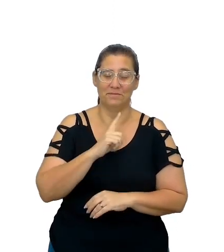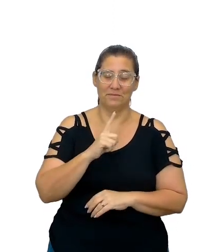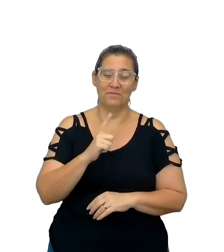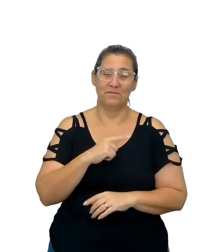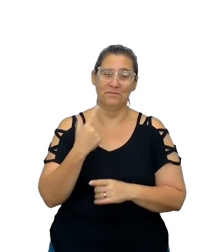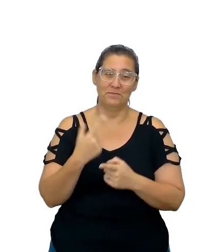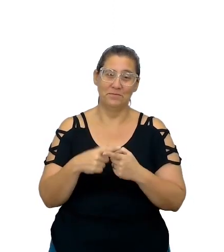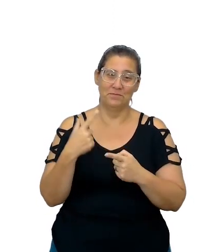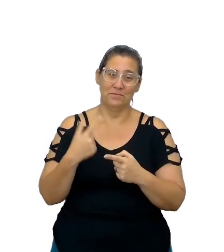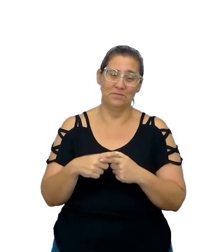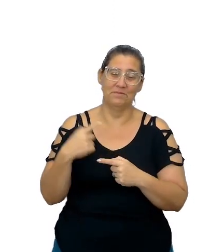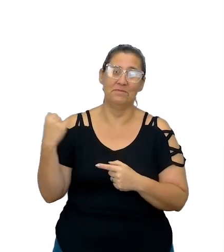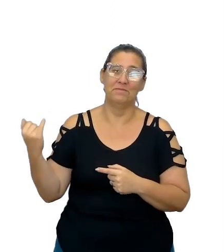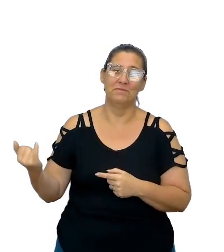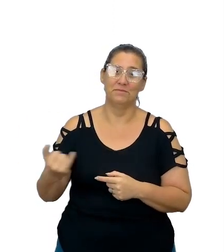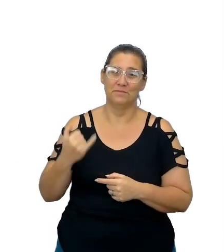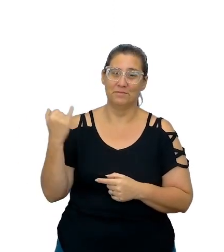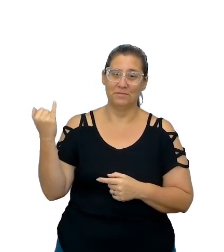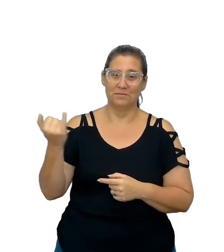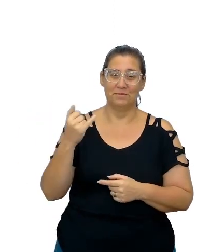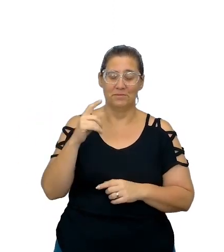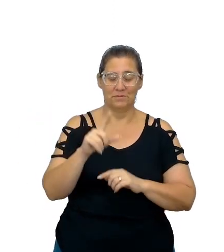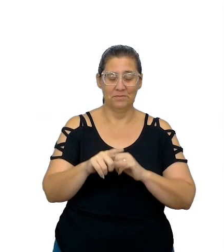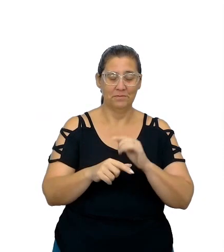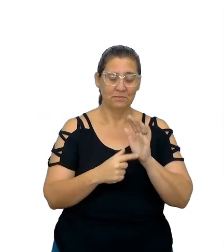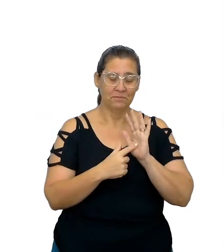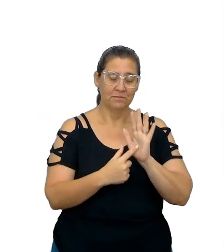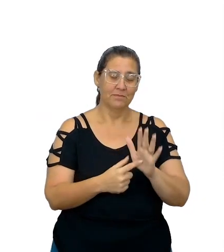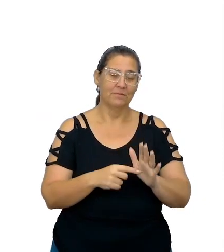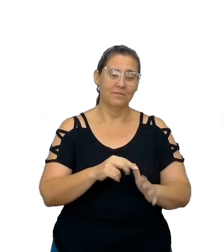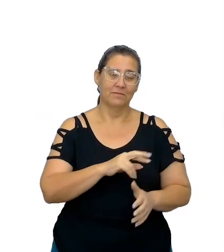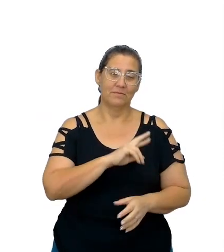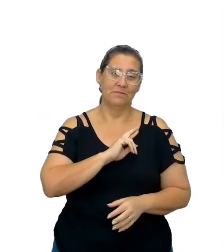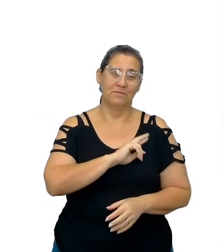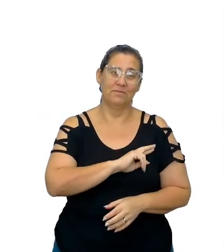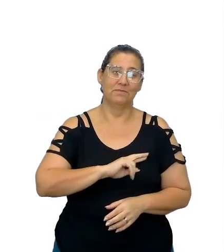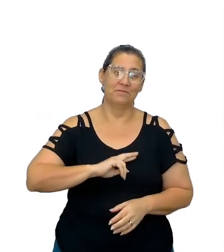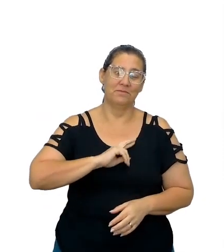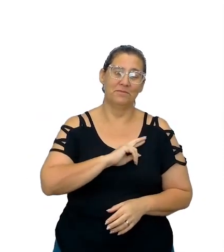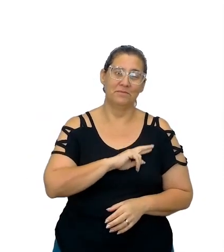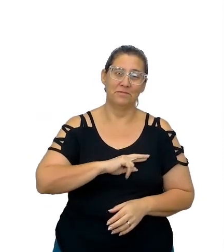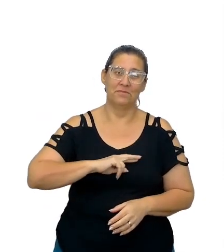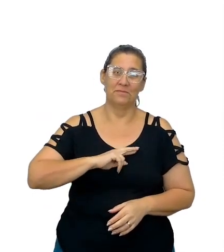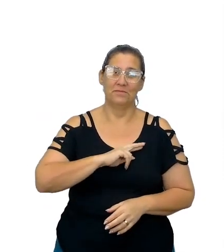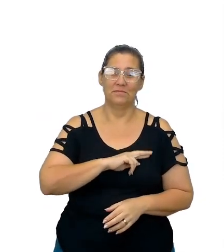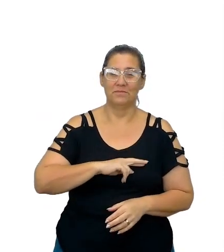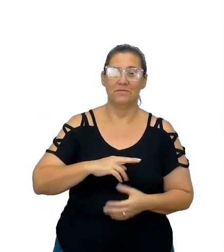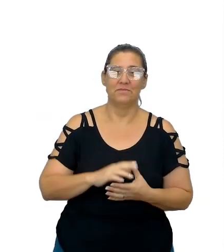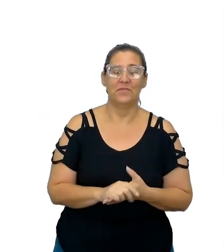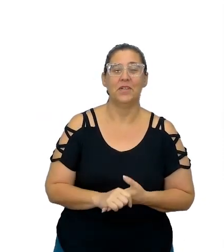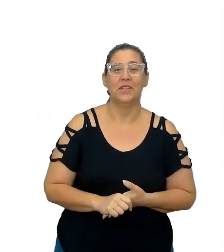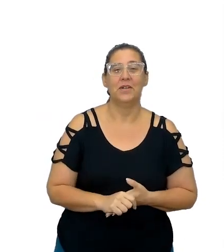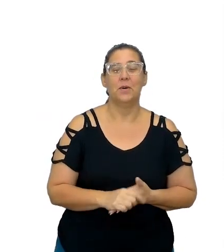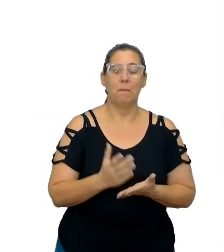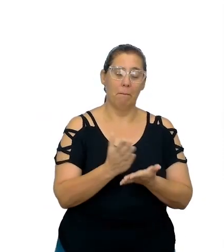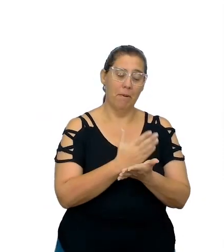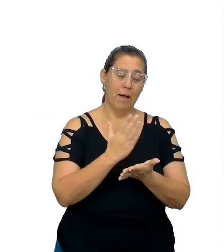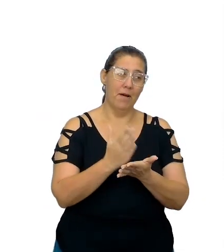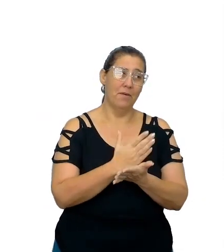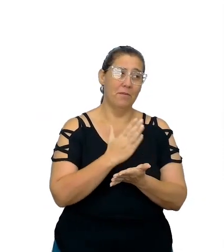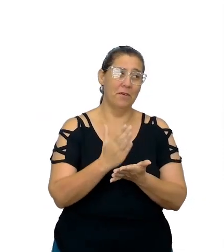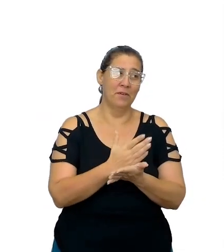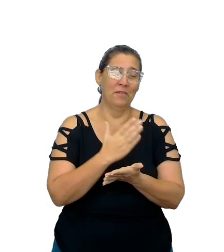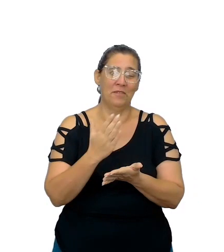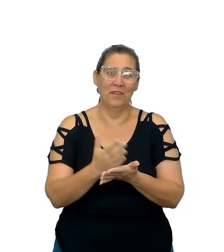que seria importante trabalhar o romance em si, que é um texto longo, né, com muitas páginas e etc.,